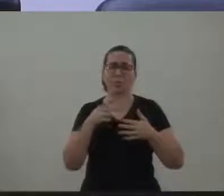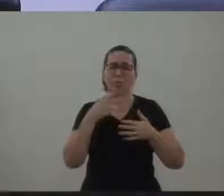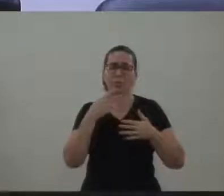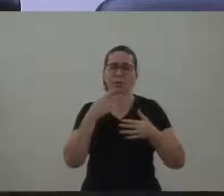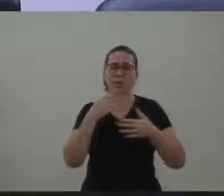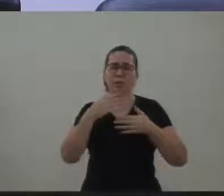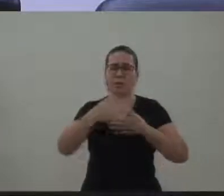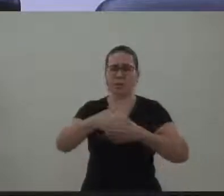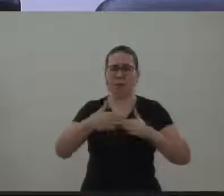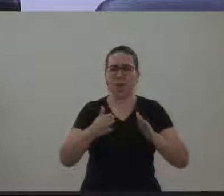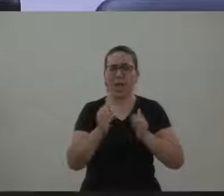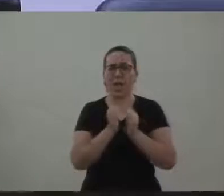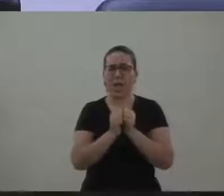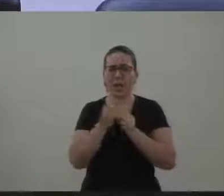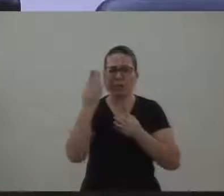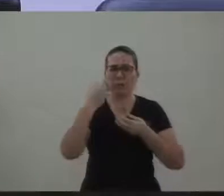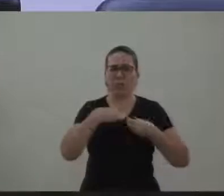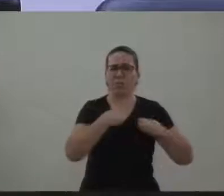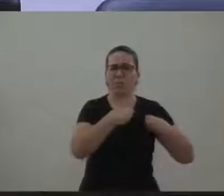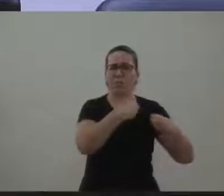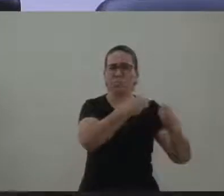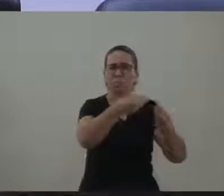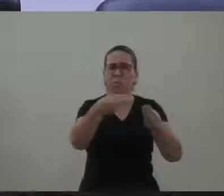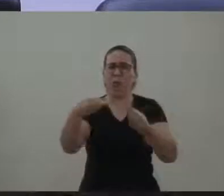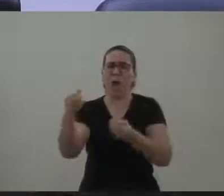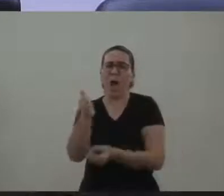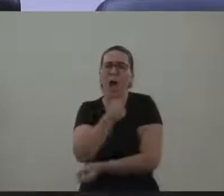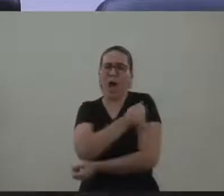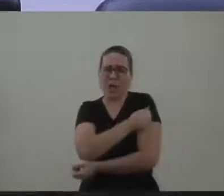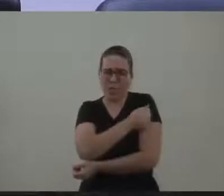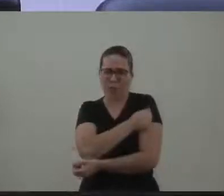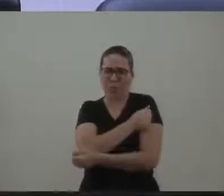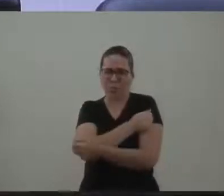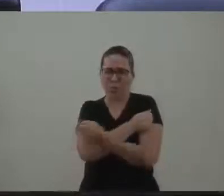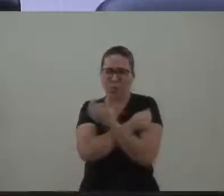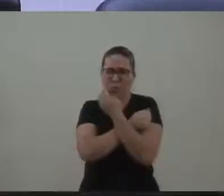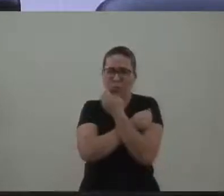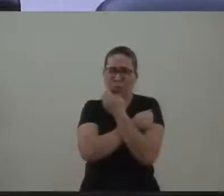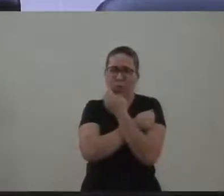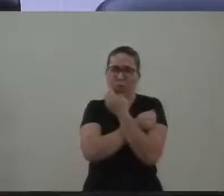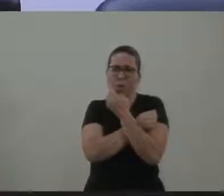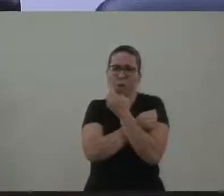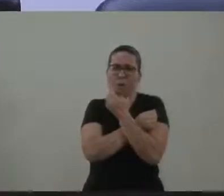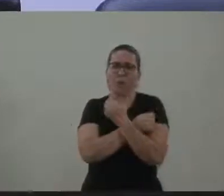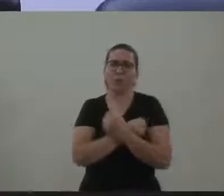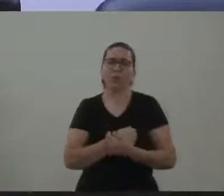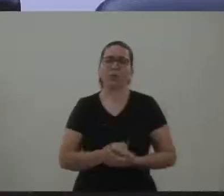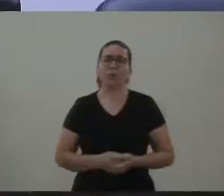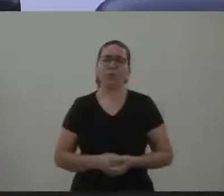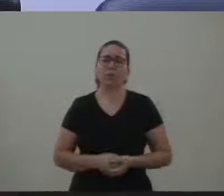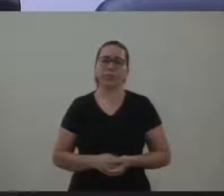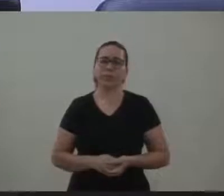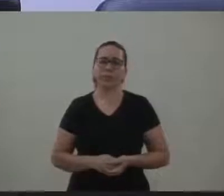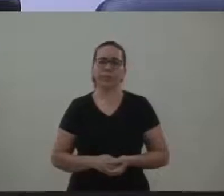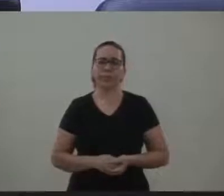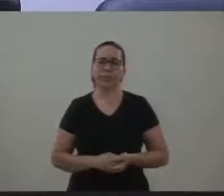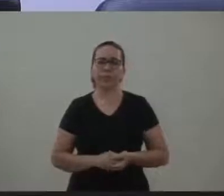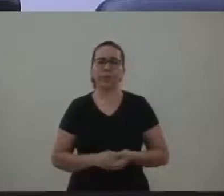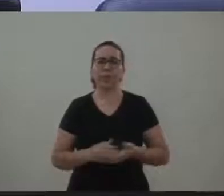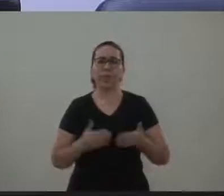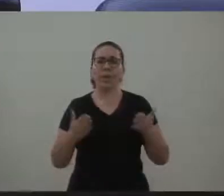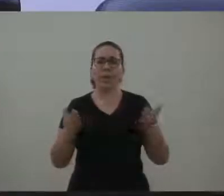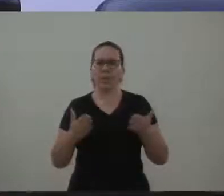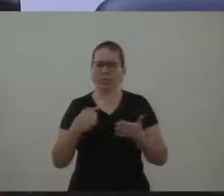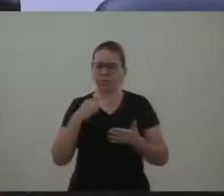cestas que estavam sendo entregues aos alunos da rede municipal. E me